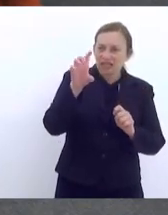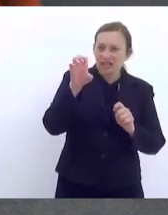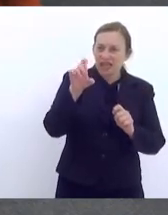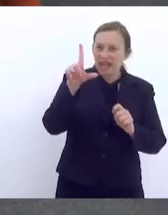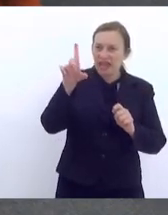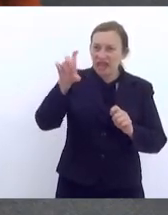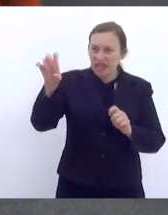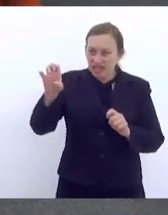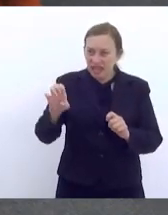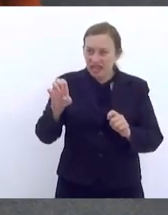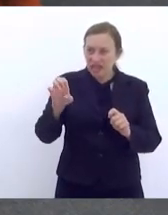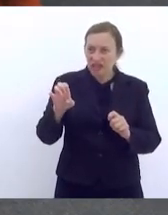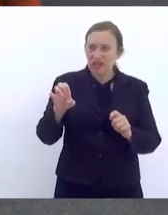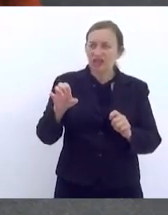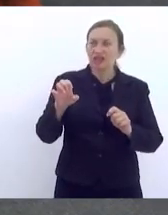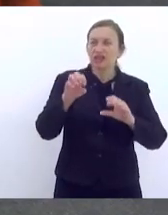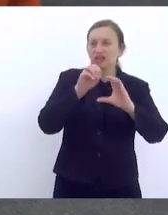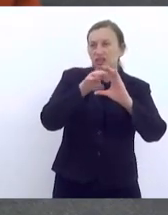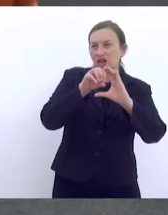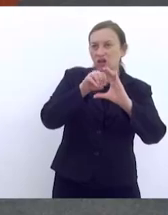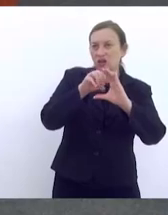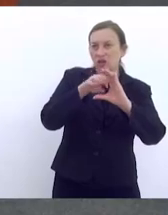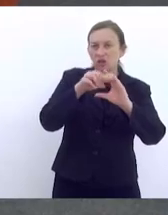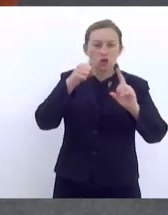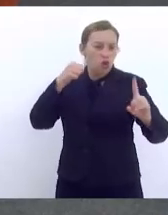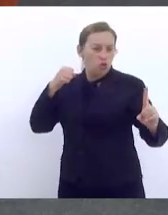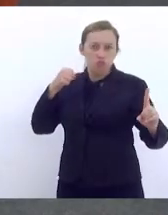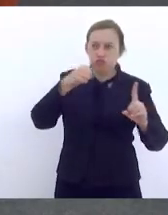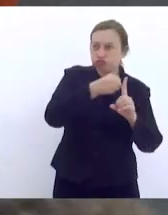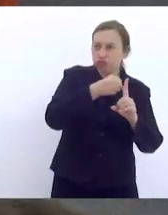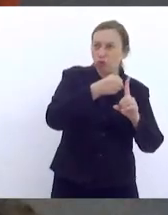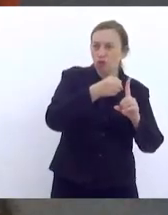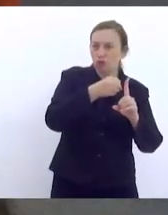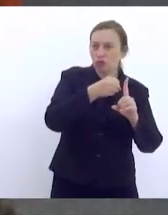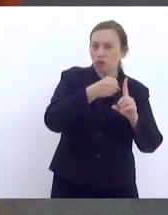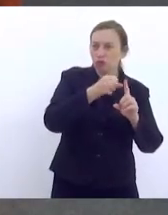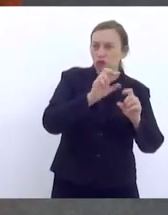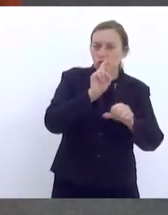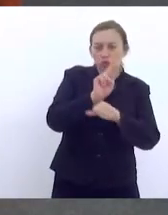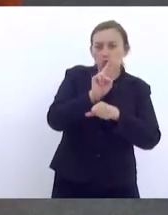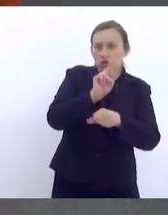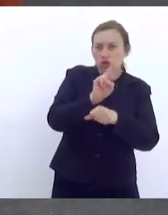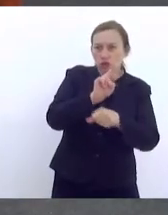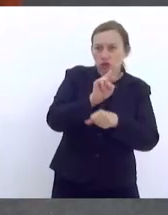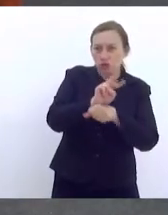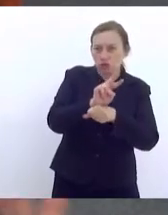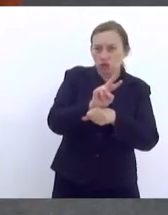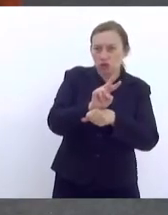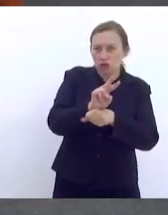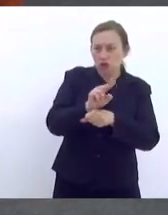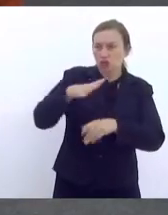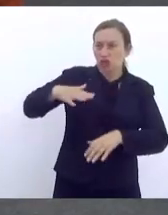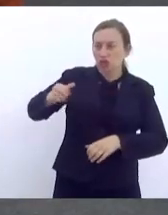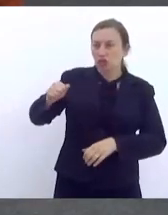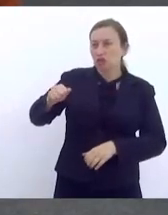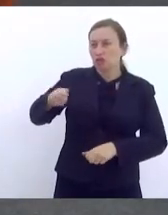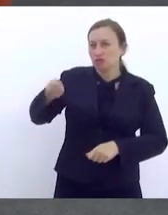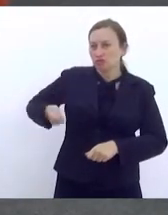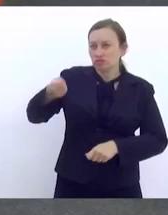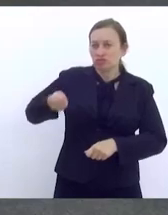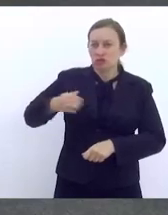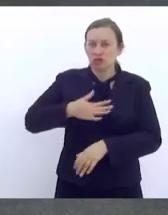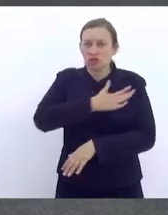Rede Globo que levou um soco dos seguranças que faziam a escolta do ditador Nicolás Maduro